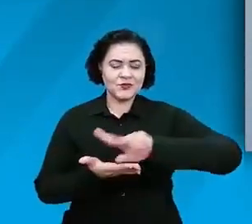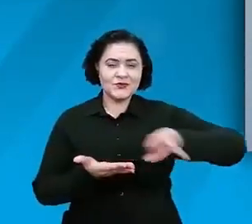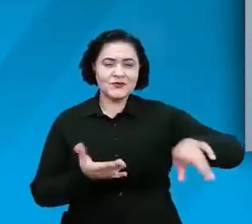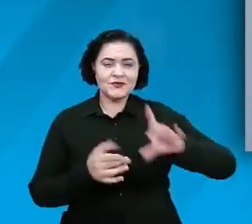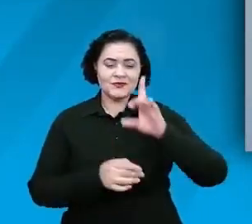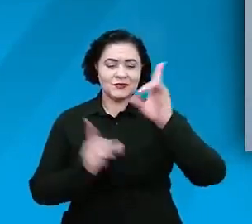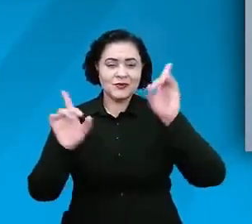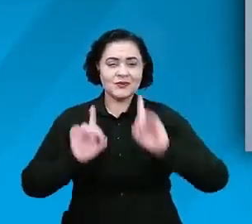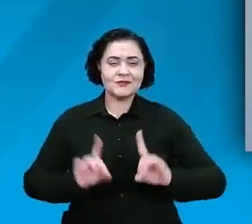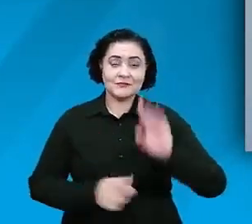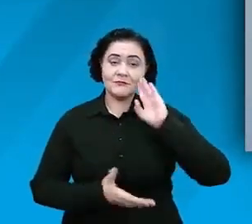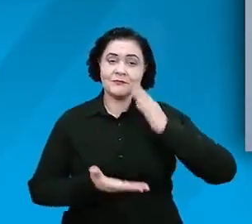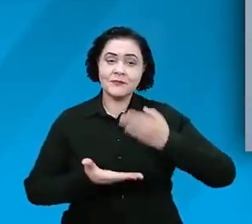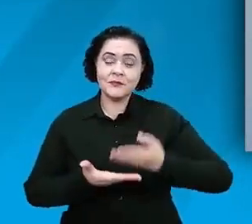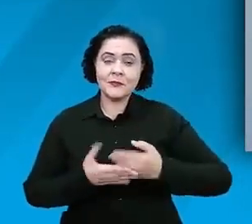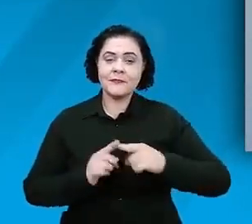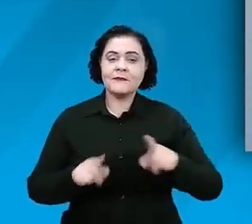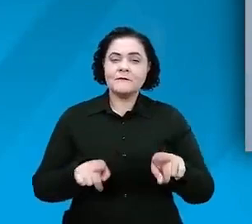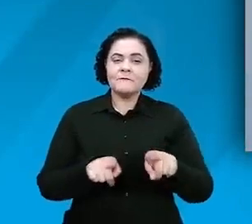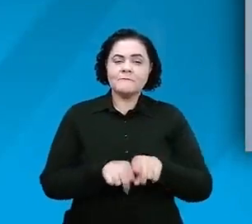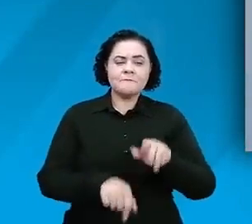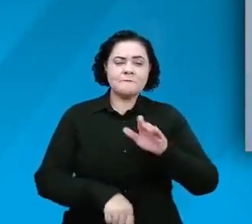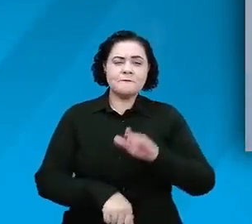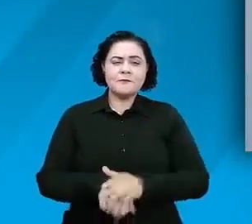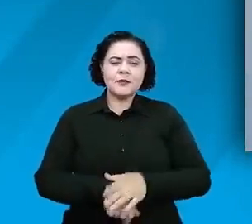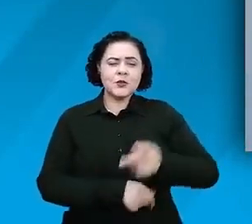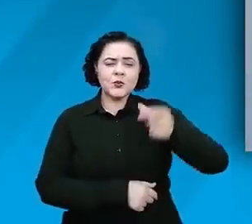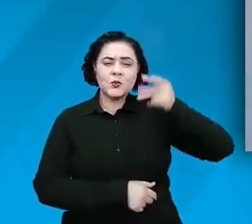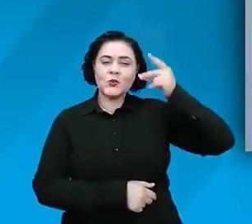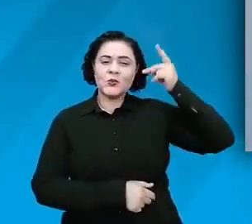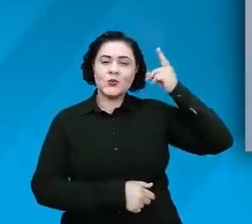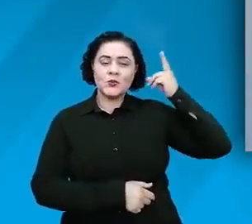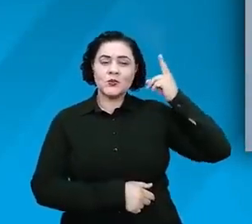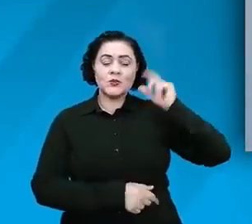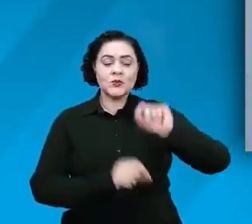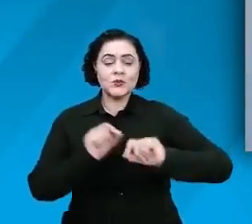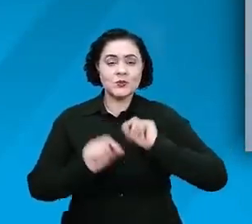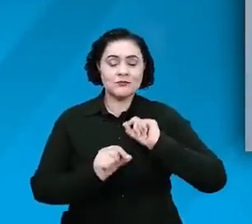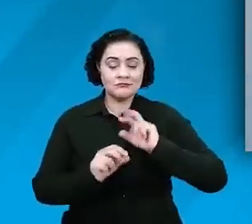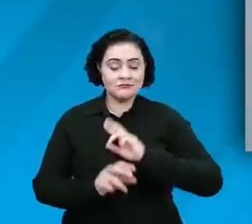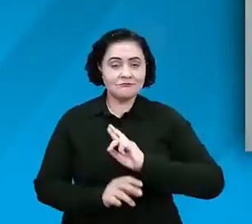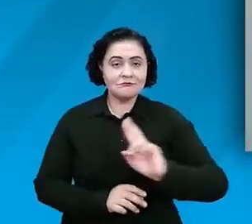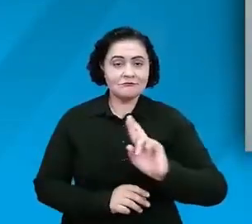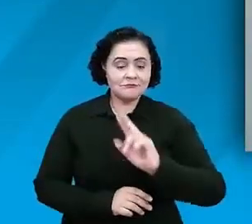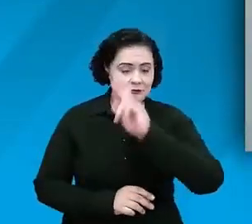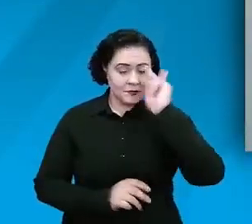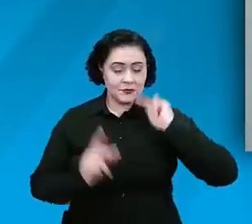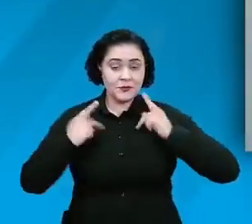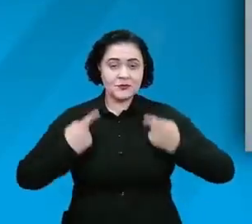as politeístas, até as doutrinas mais primitivas que a criatura humana já